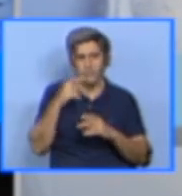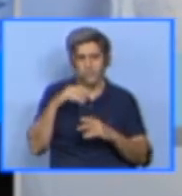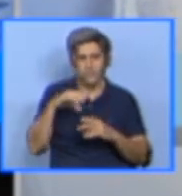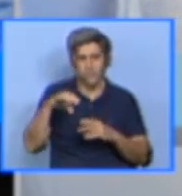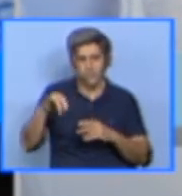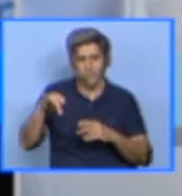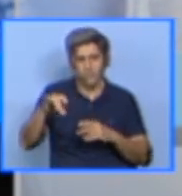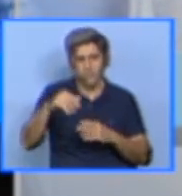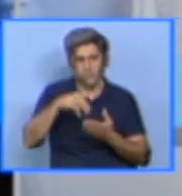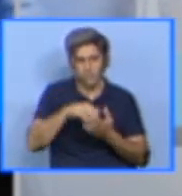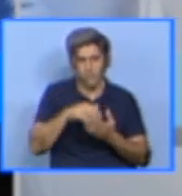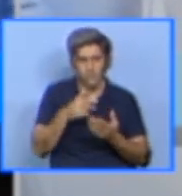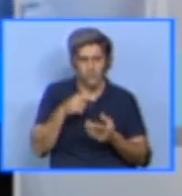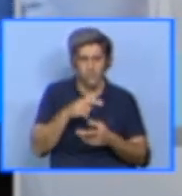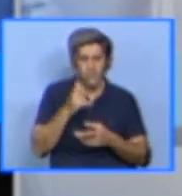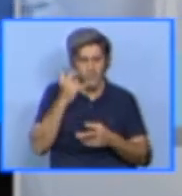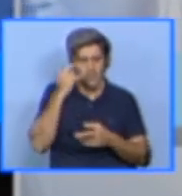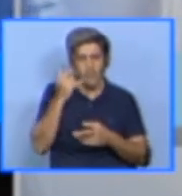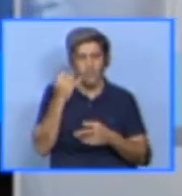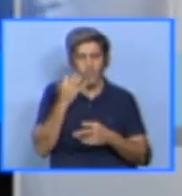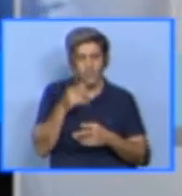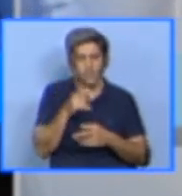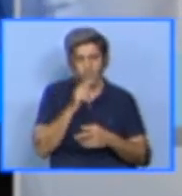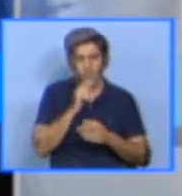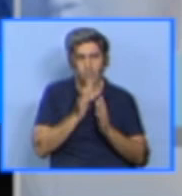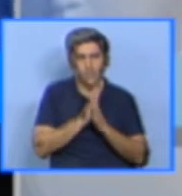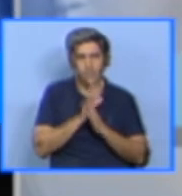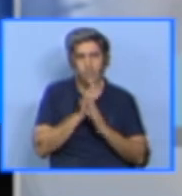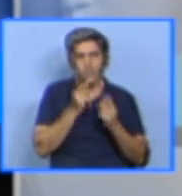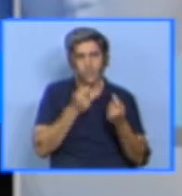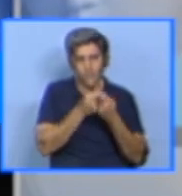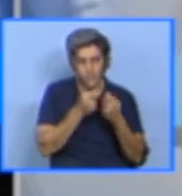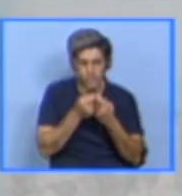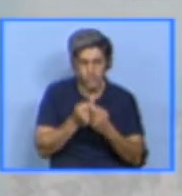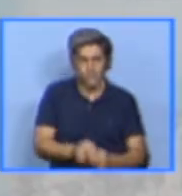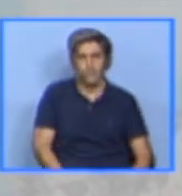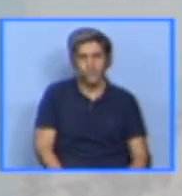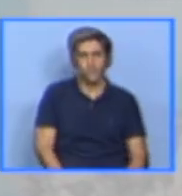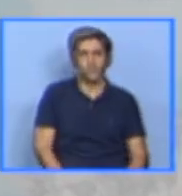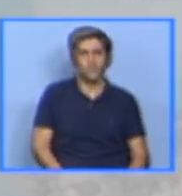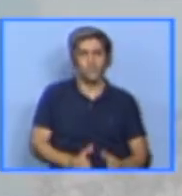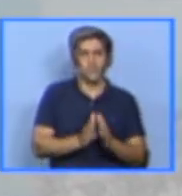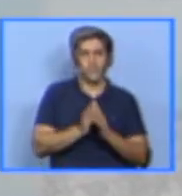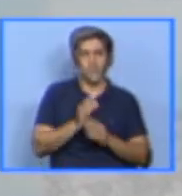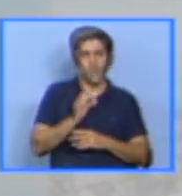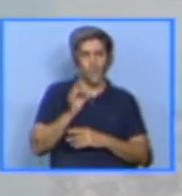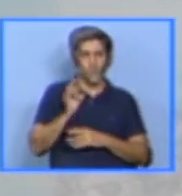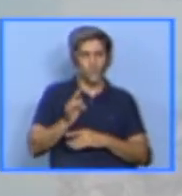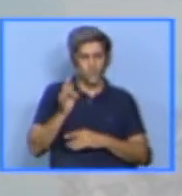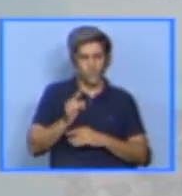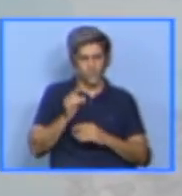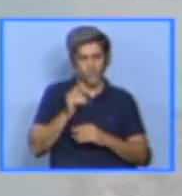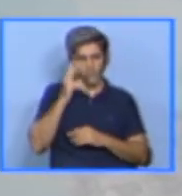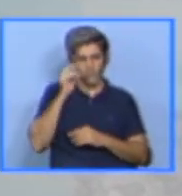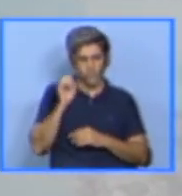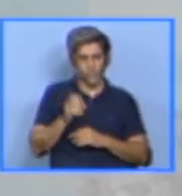determinado local, esta foi a forma que ele encontrou de levar a Igreja até às comunidades. Estamos a falar da Igreja Ortodoxa Russa, não é? Exatamente. Com em